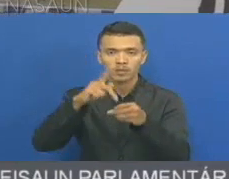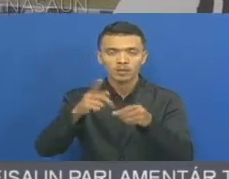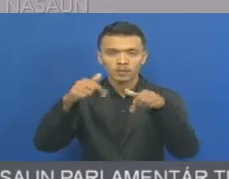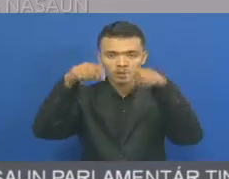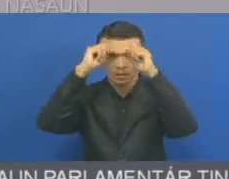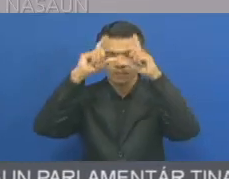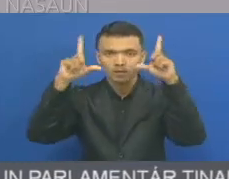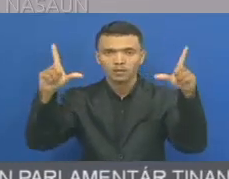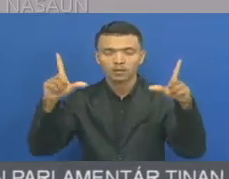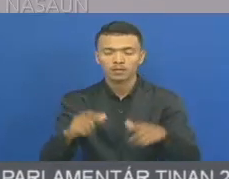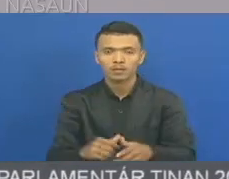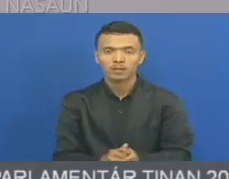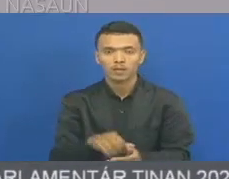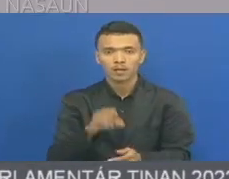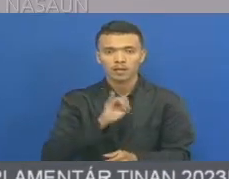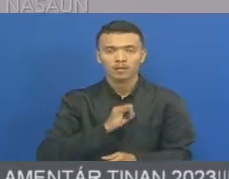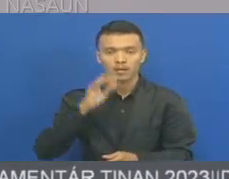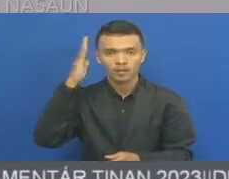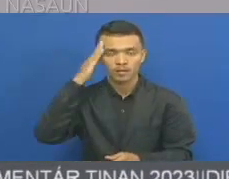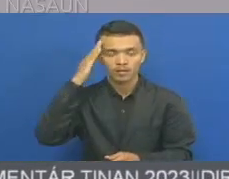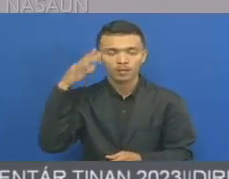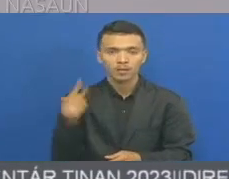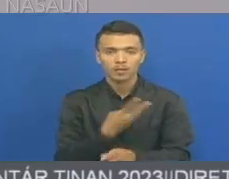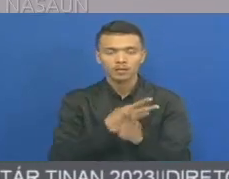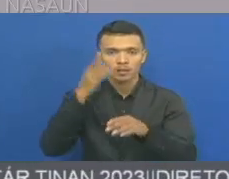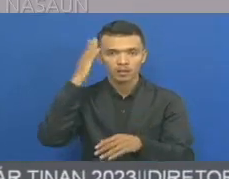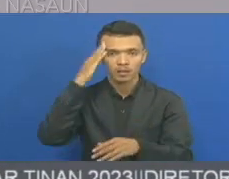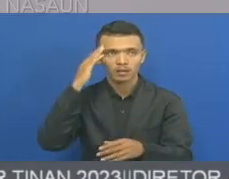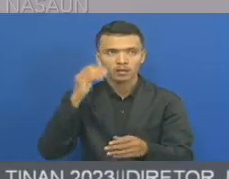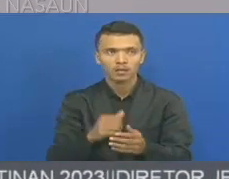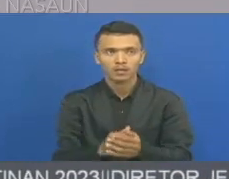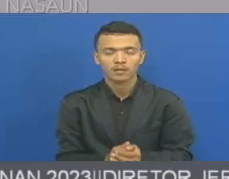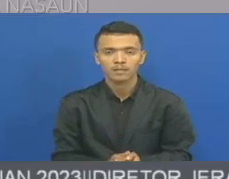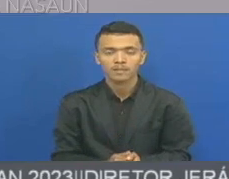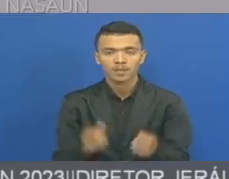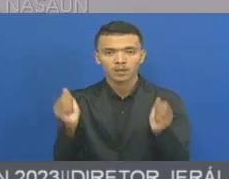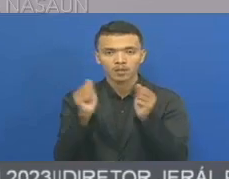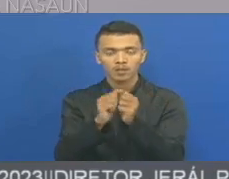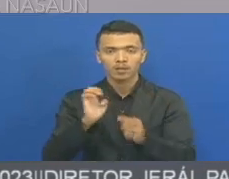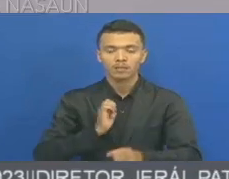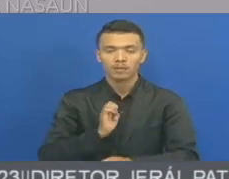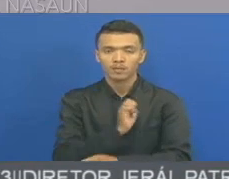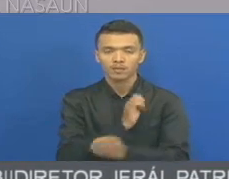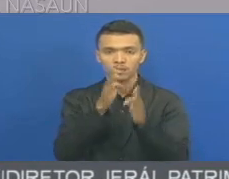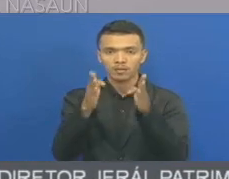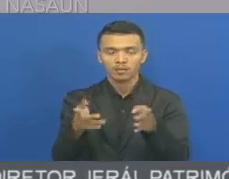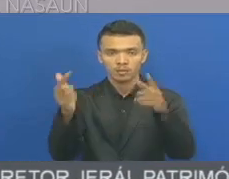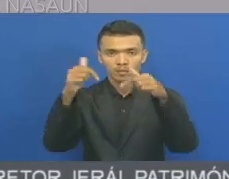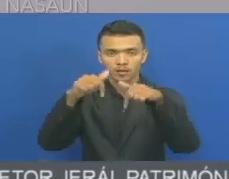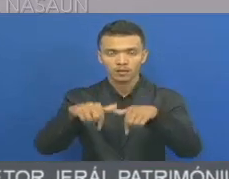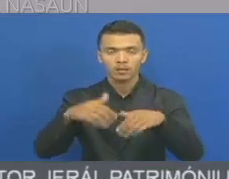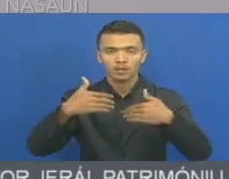Timor-Leste. O noi tatene, o odbera senhor Steve Brack maene, o embaixador maene, canta